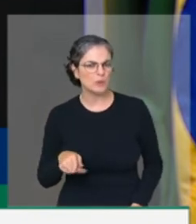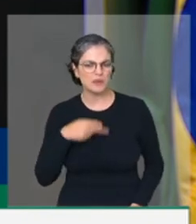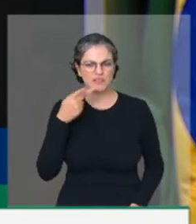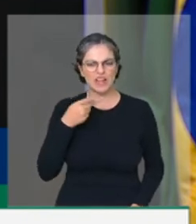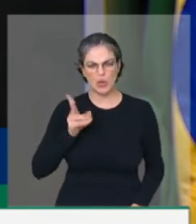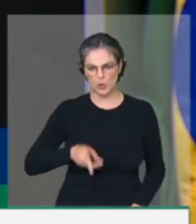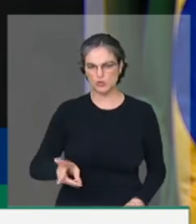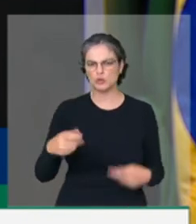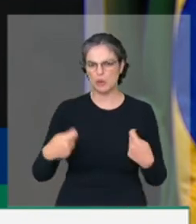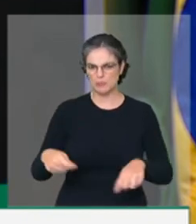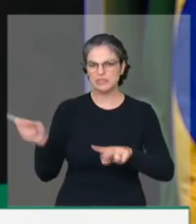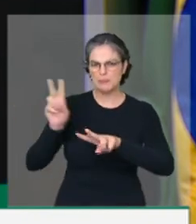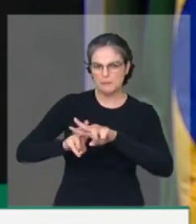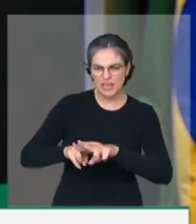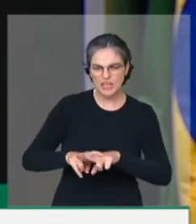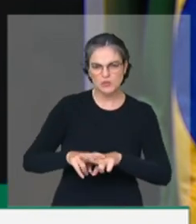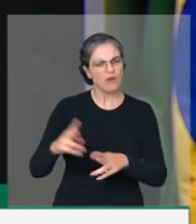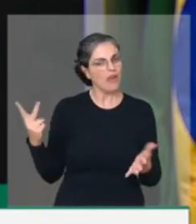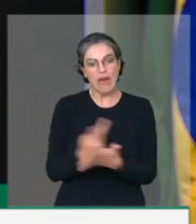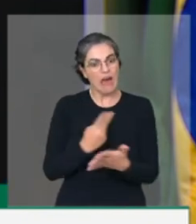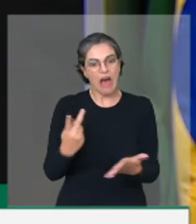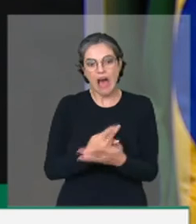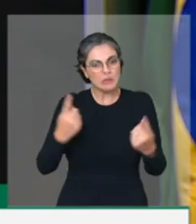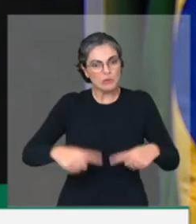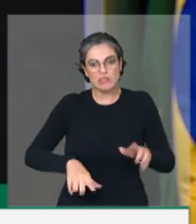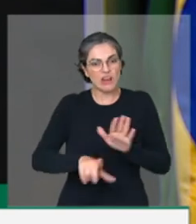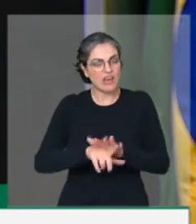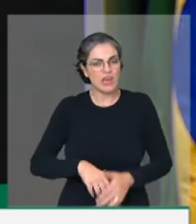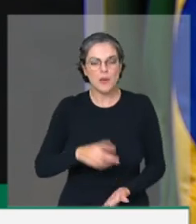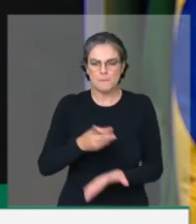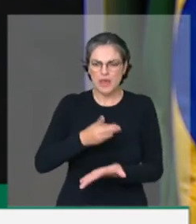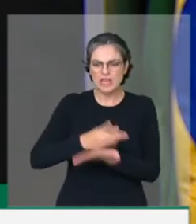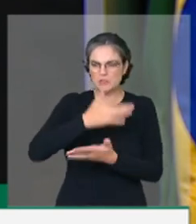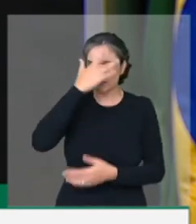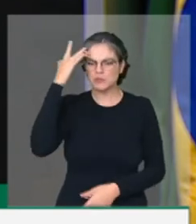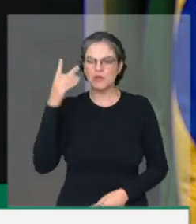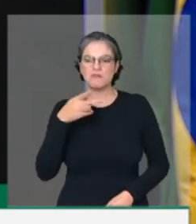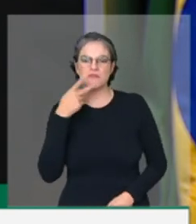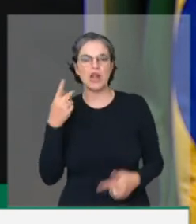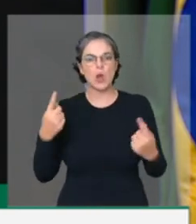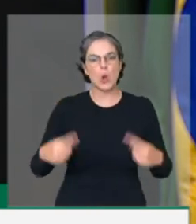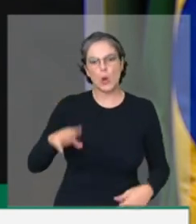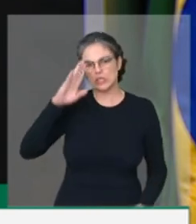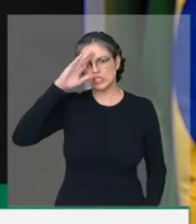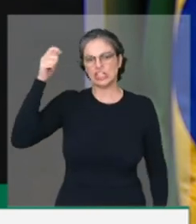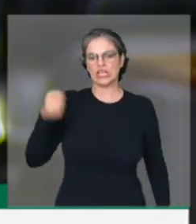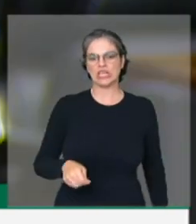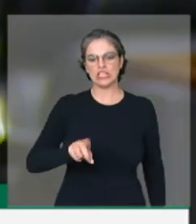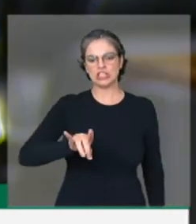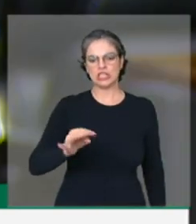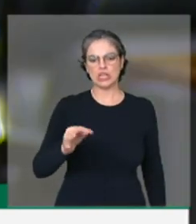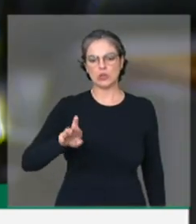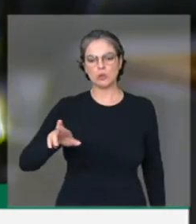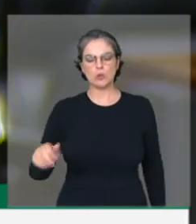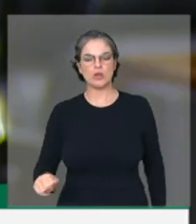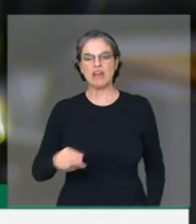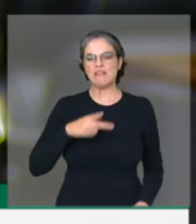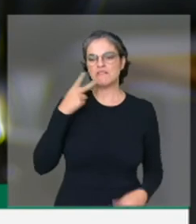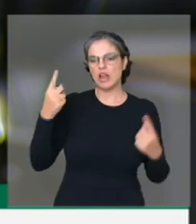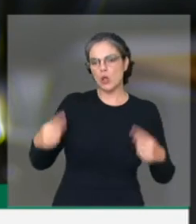de forma ilegal, os mesmos que vêm falar em ditadura, os mesmos que vêm falar de abuso